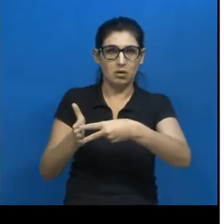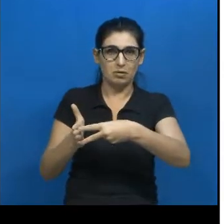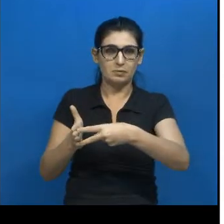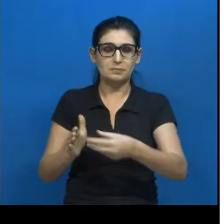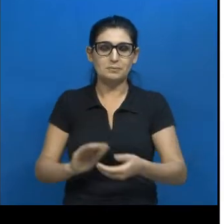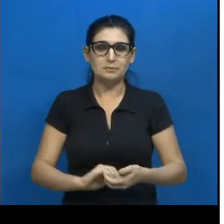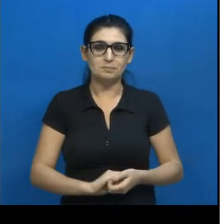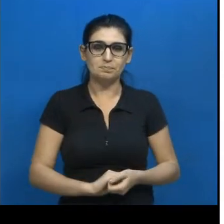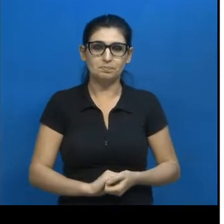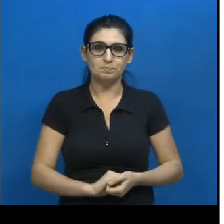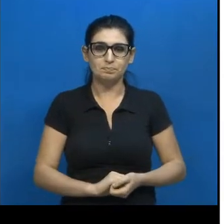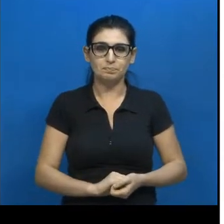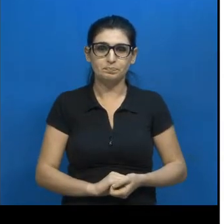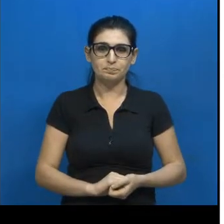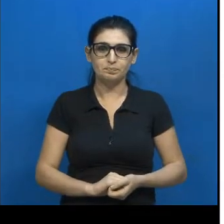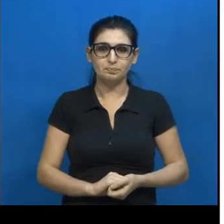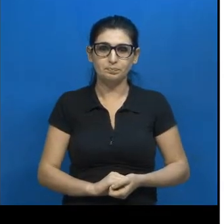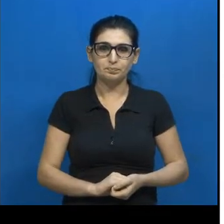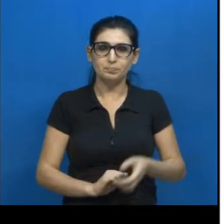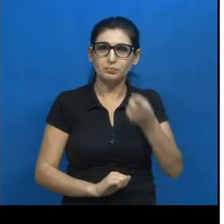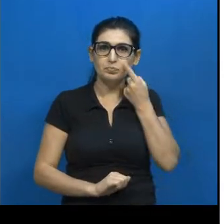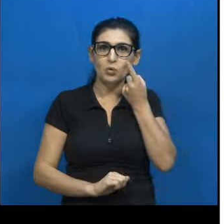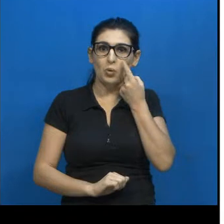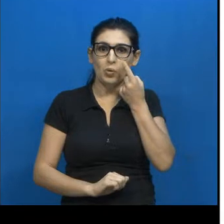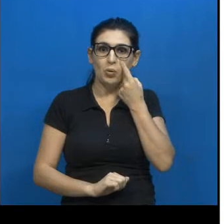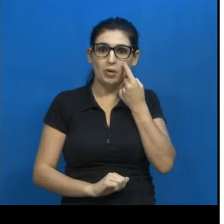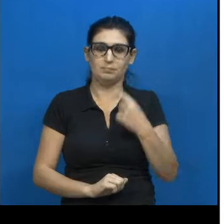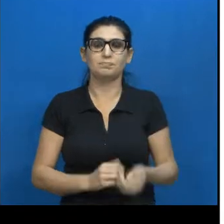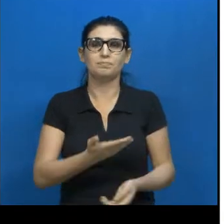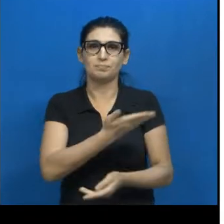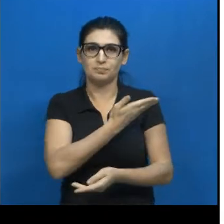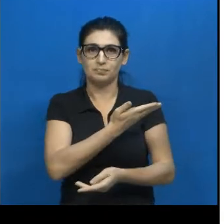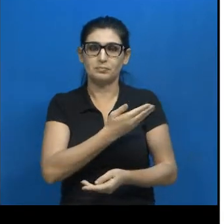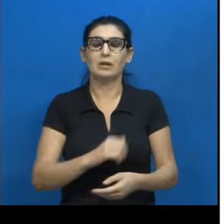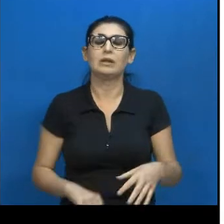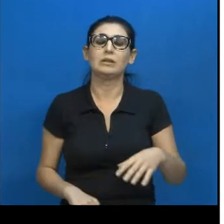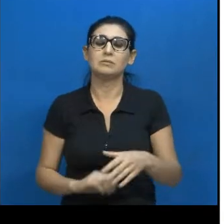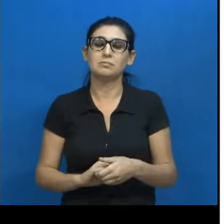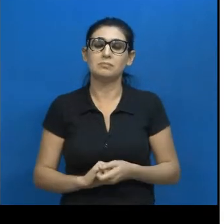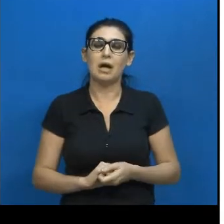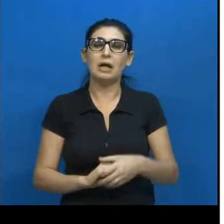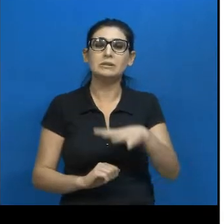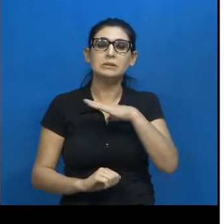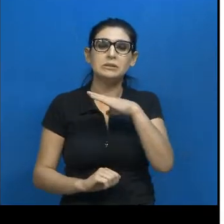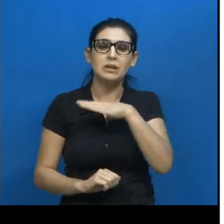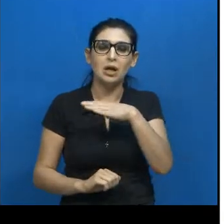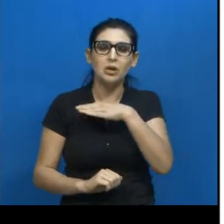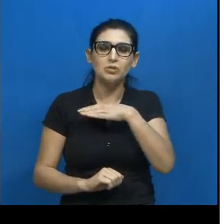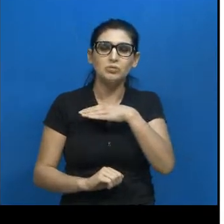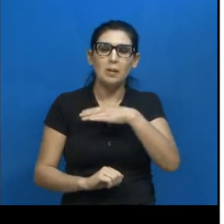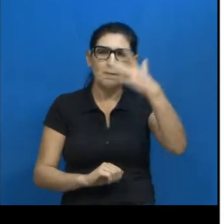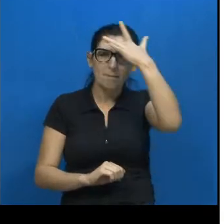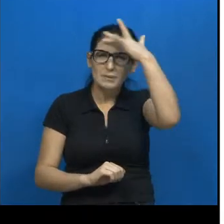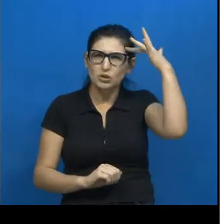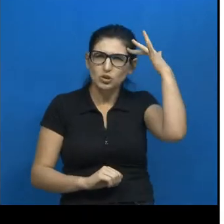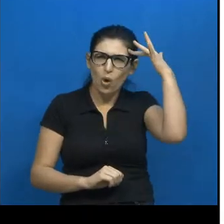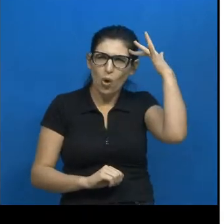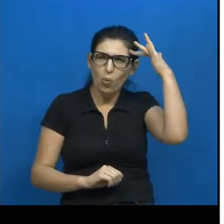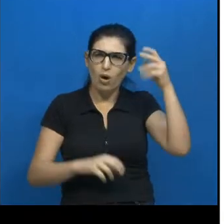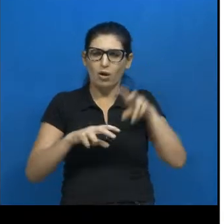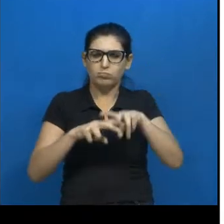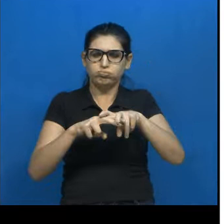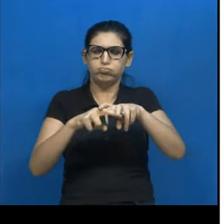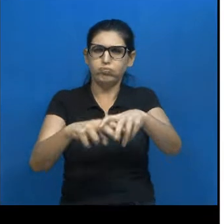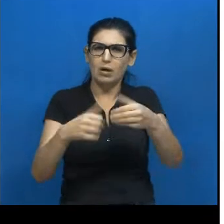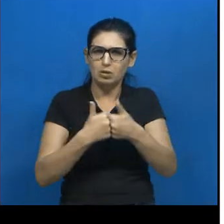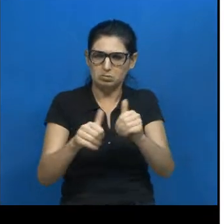Aqui são as zonas que nós dividimos a cidade. Tá? Para definir aonde está o passageiro. A gente olhar, pegamos essa